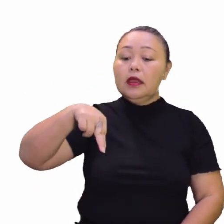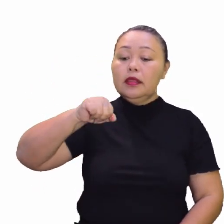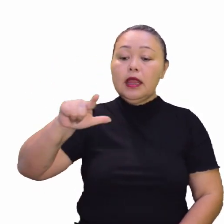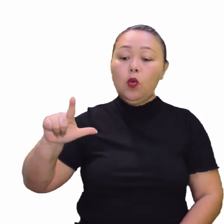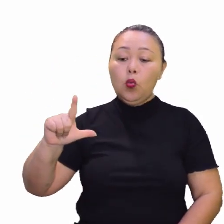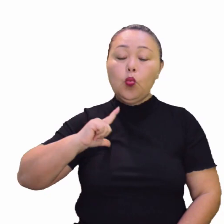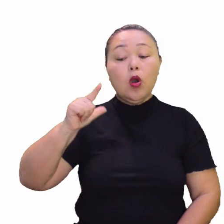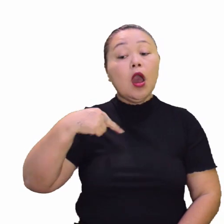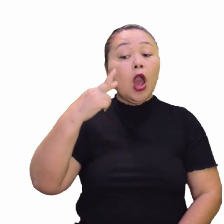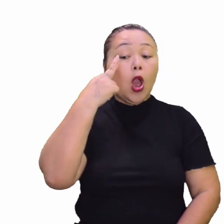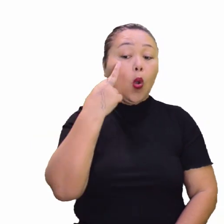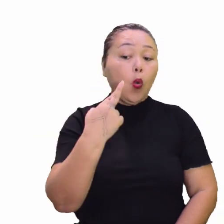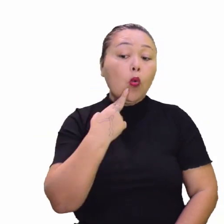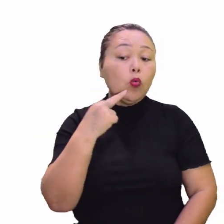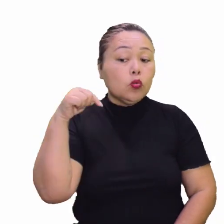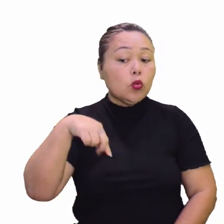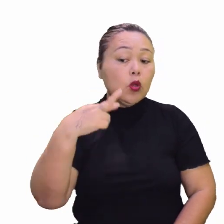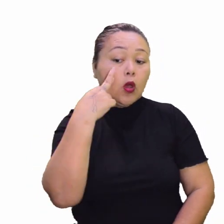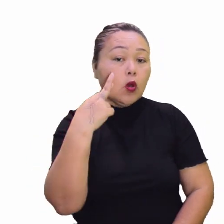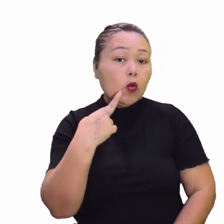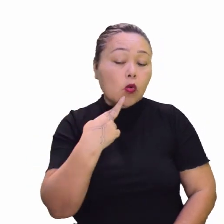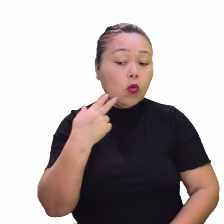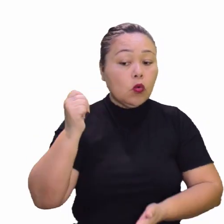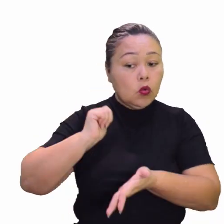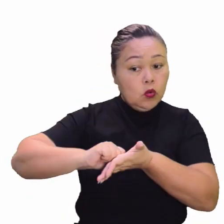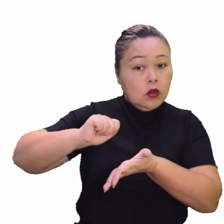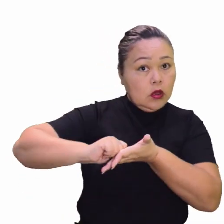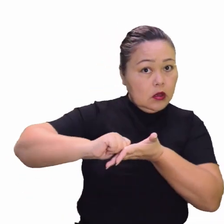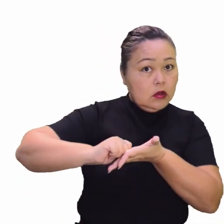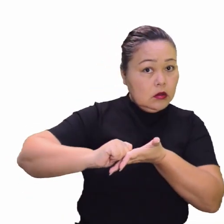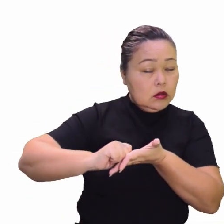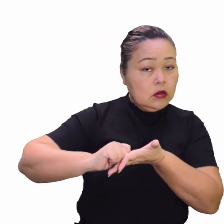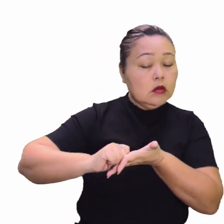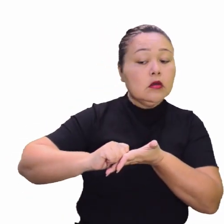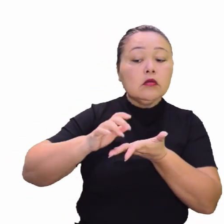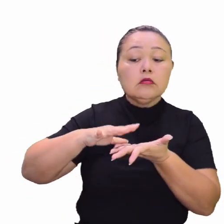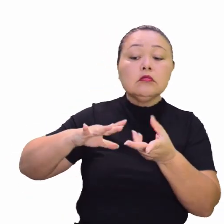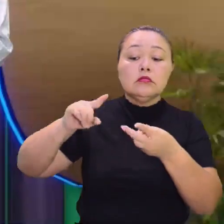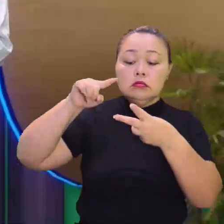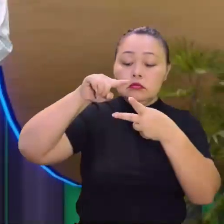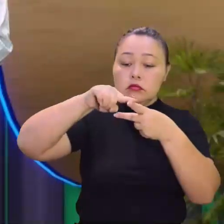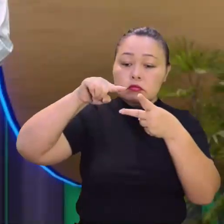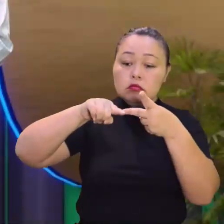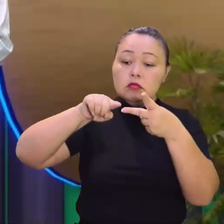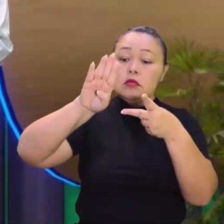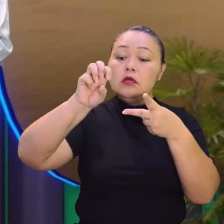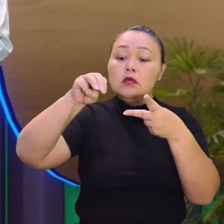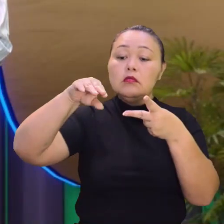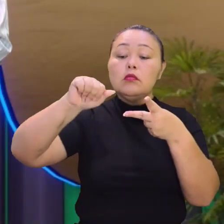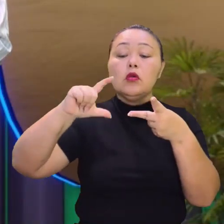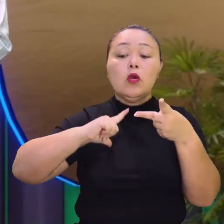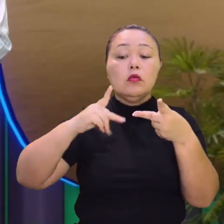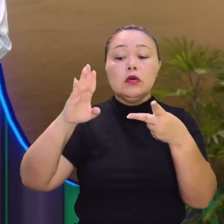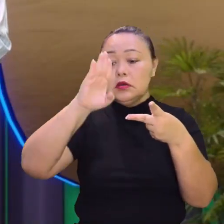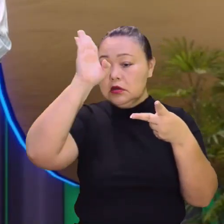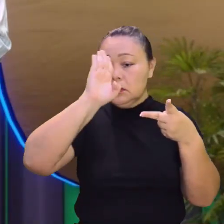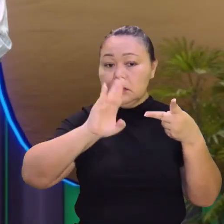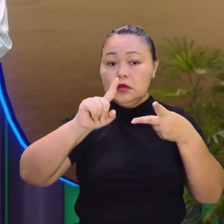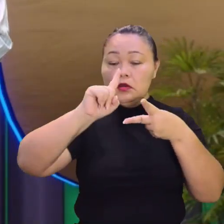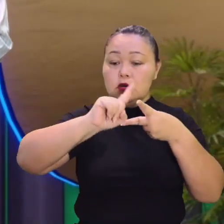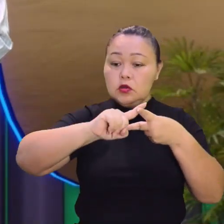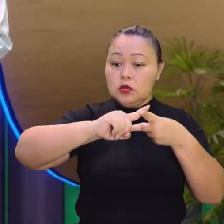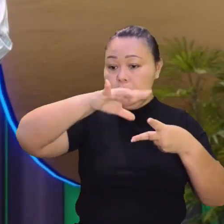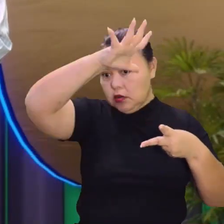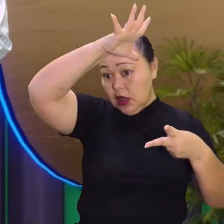Rondônia, grava aí, galera, anota aí. E Rondônia compreende 2 biomas do Brasil, que é o